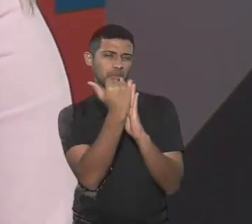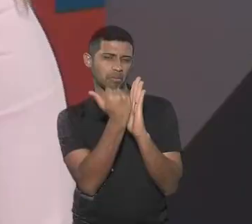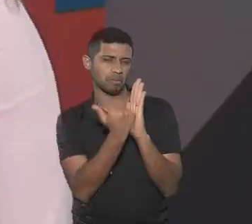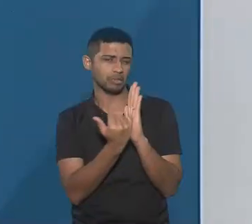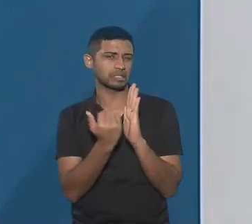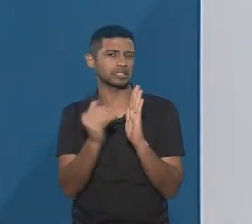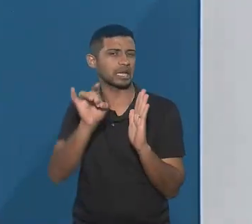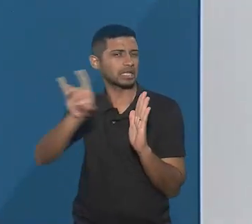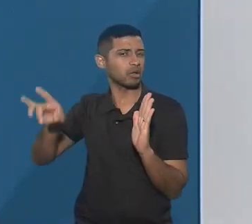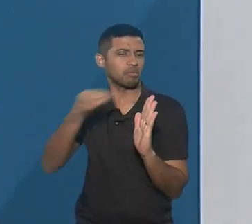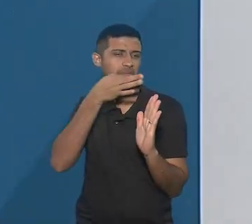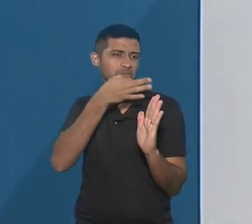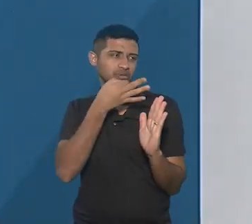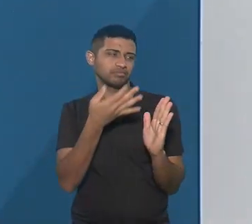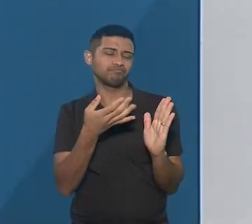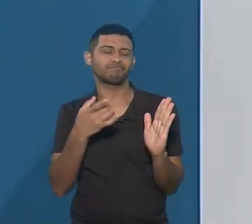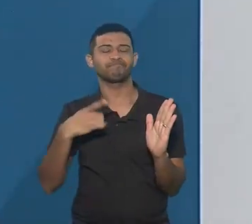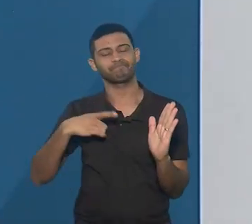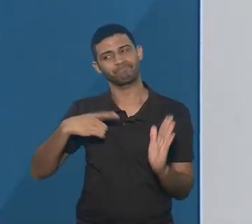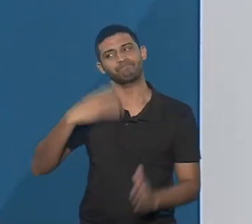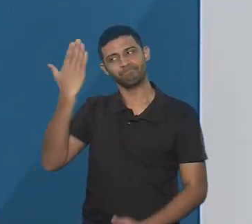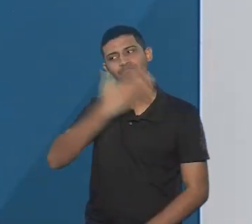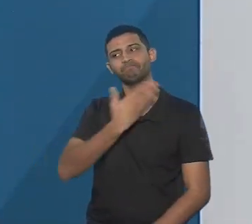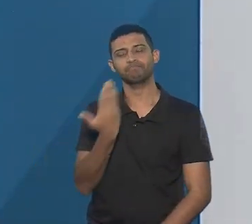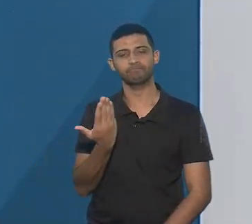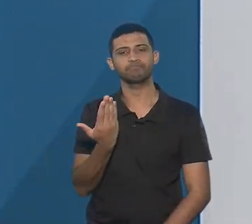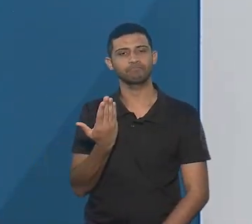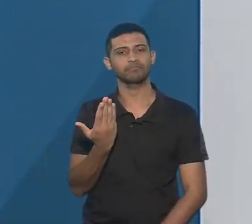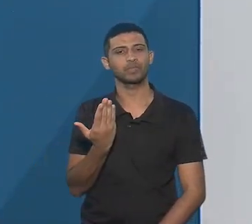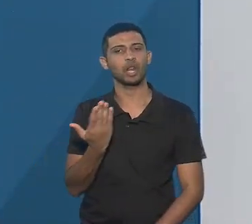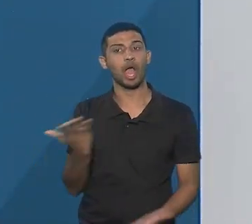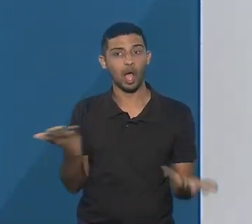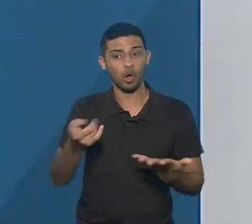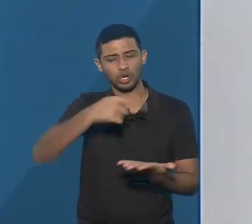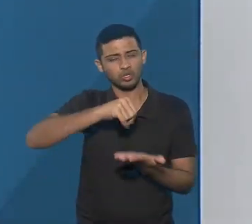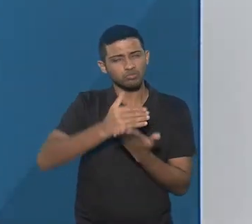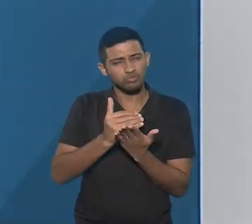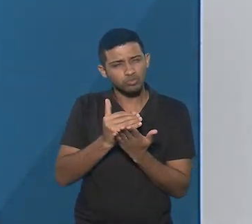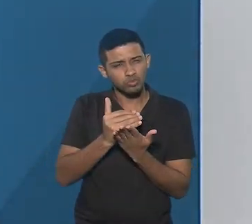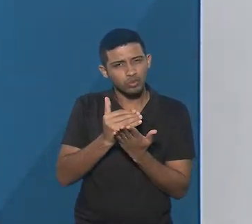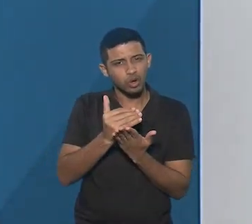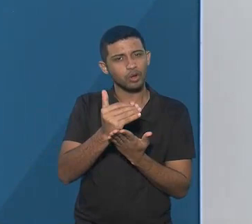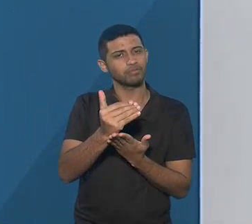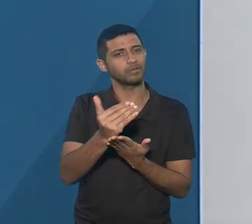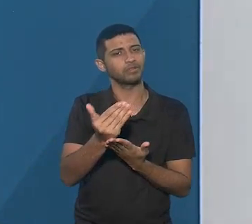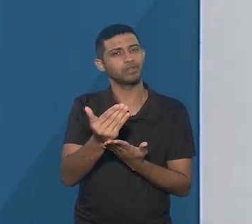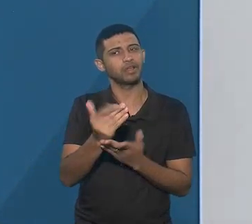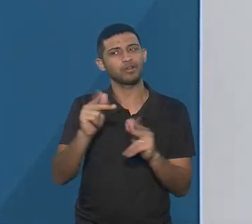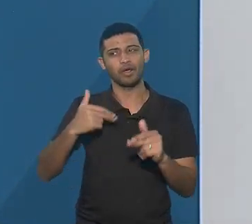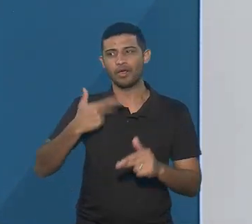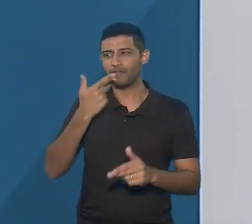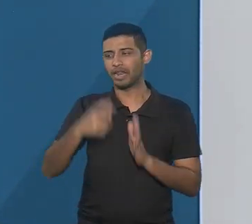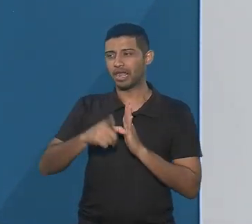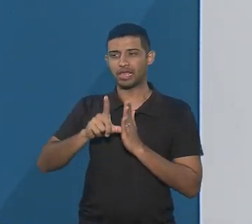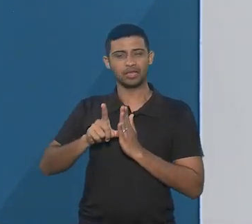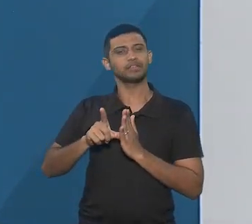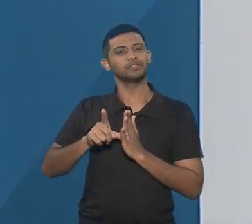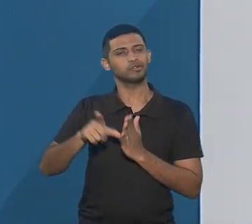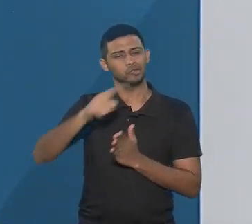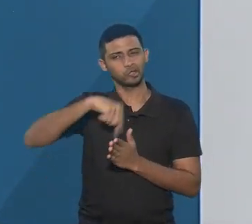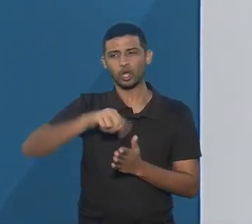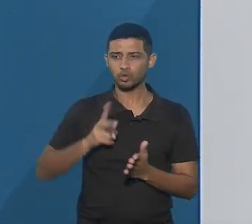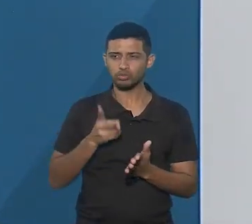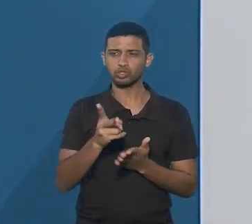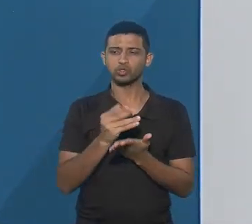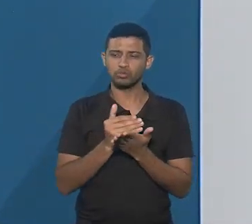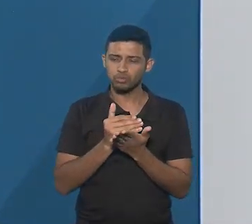ampla defesa dos acusados? Isso, tem indícios. Apesar de estar muito no início, né, como eu disse agora